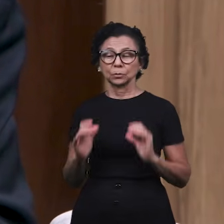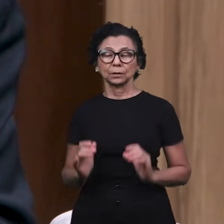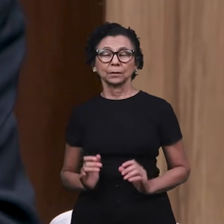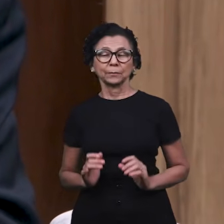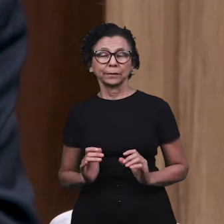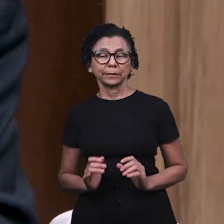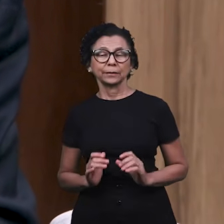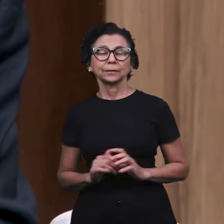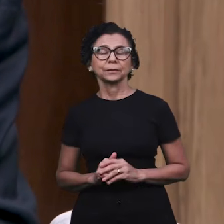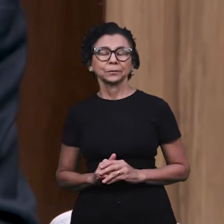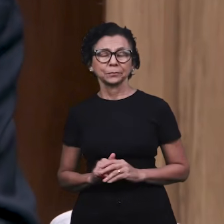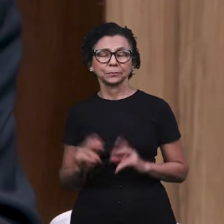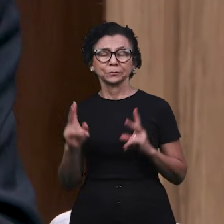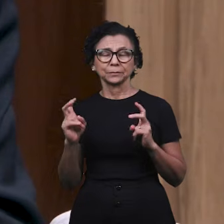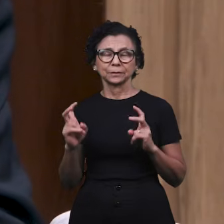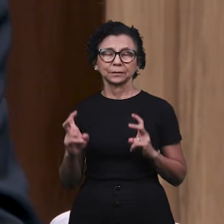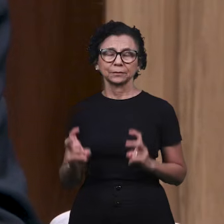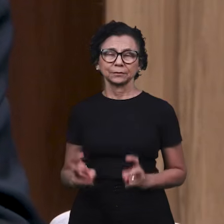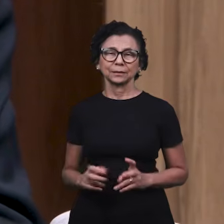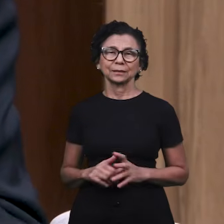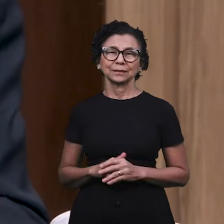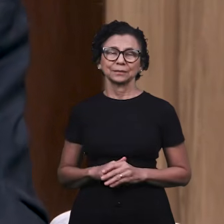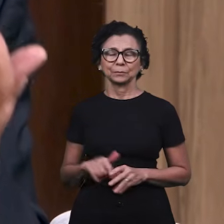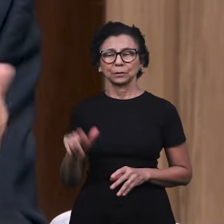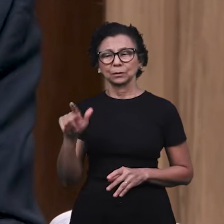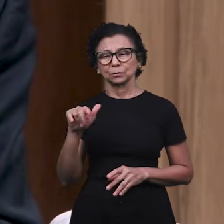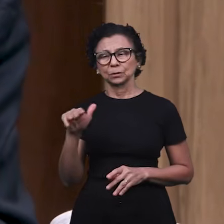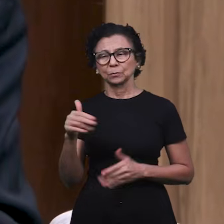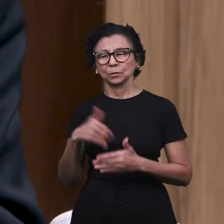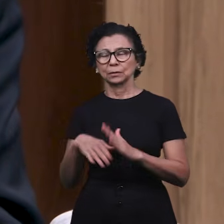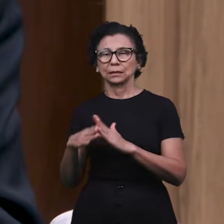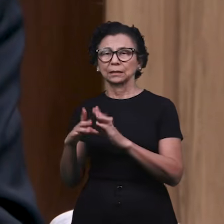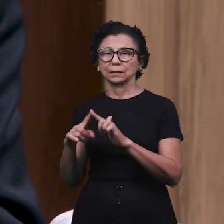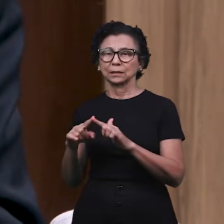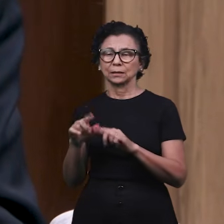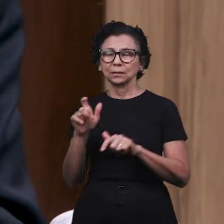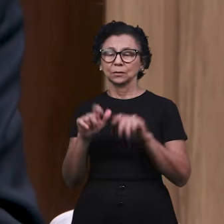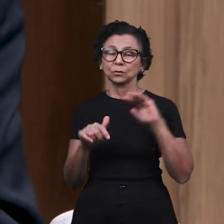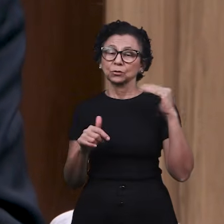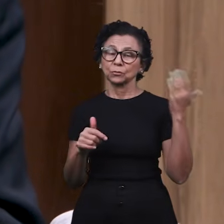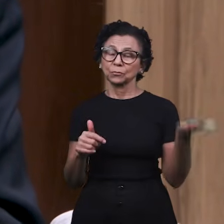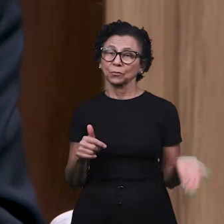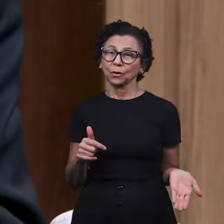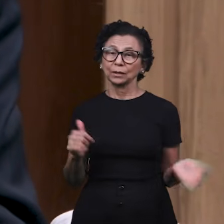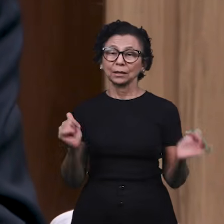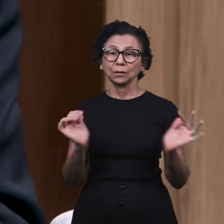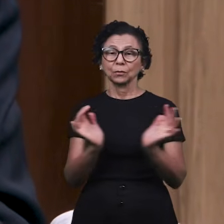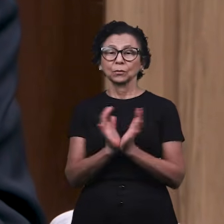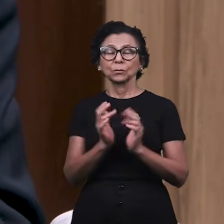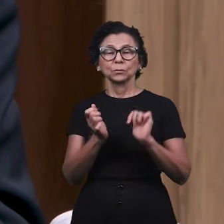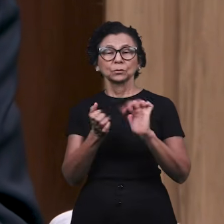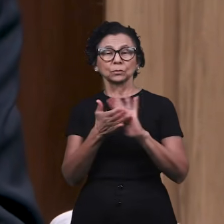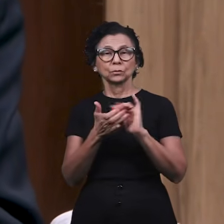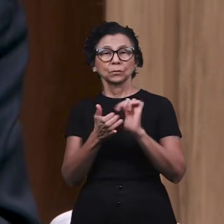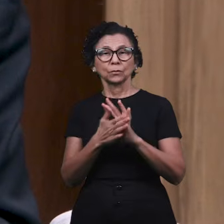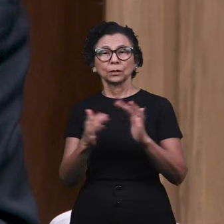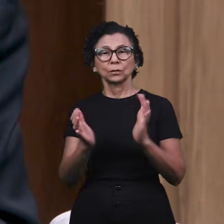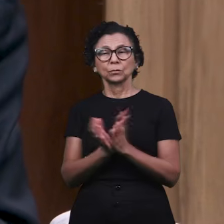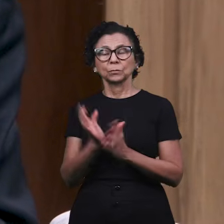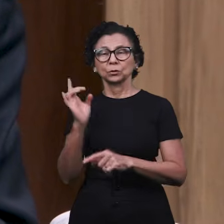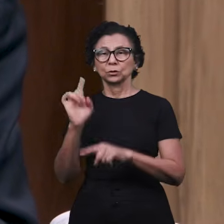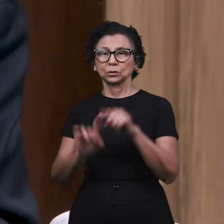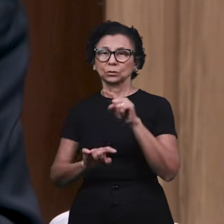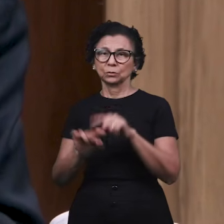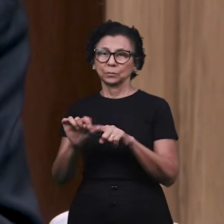comportamento deles é muito observado pelos irmãos da igreja, pelos de fora. Esse grupo é o grupo de louvor e instrumentistas